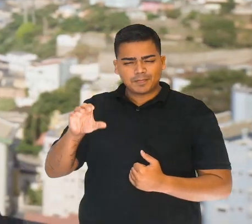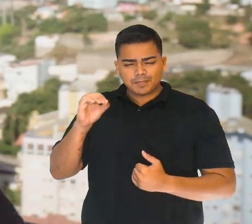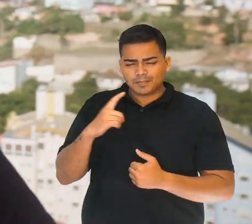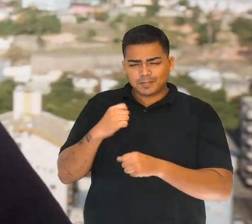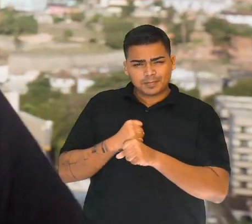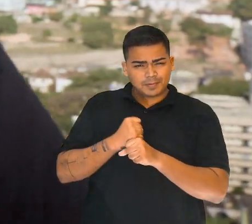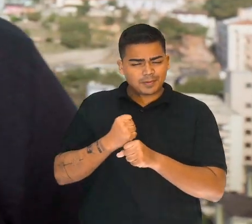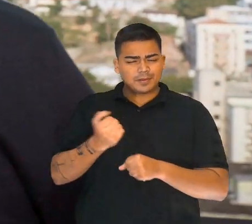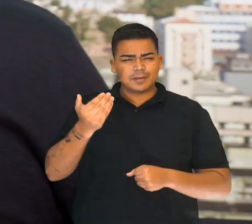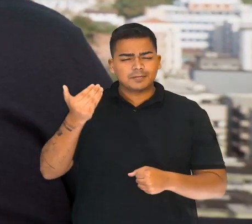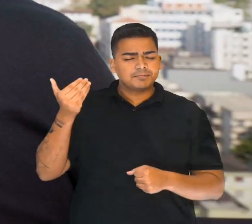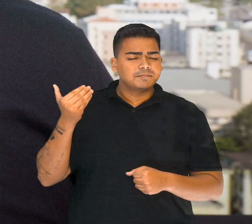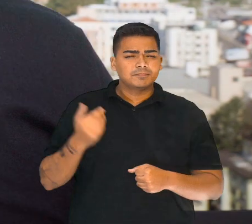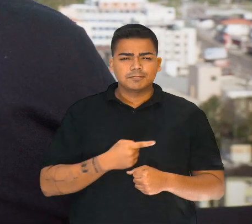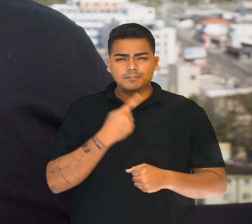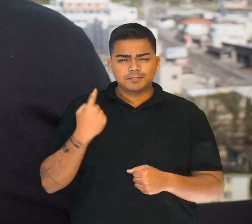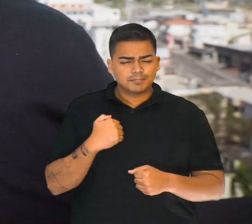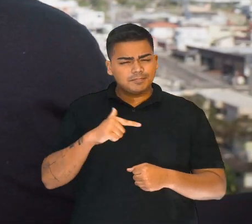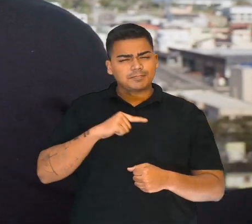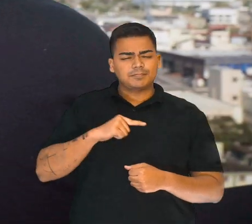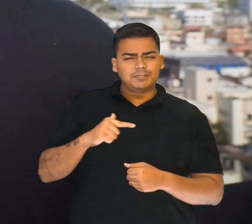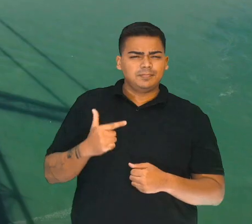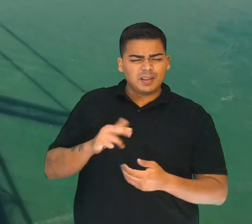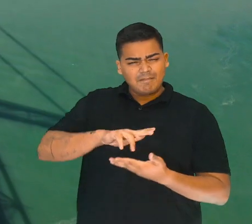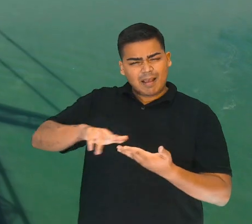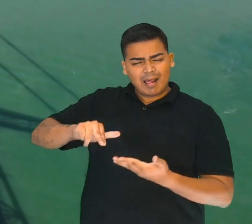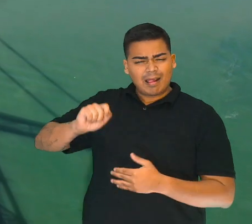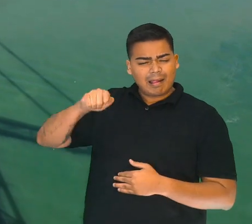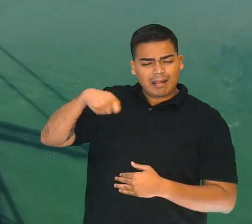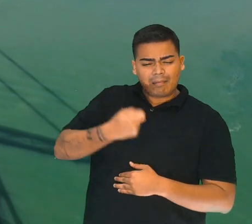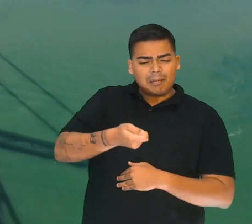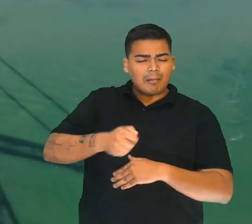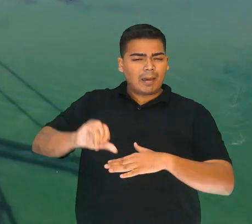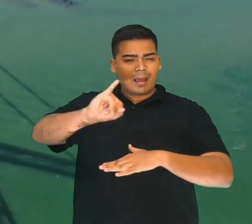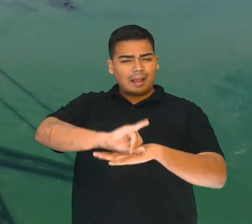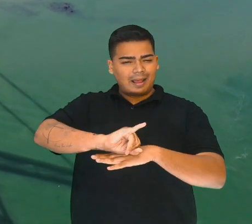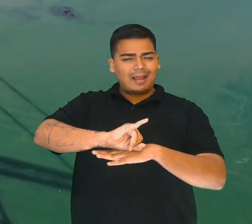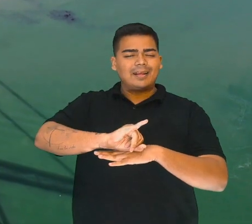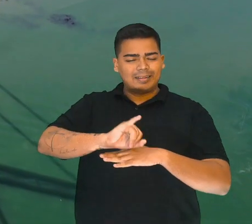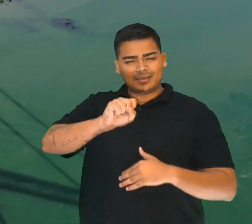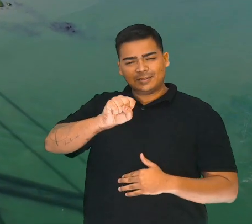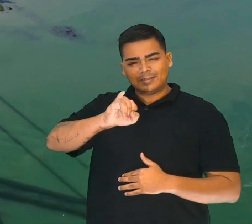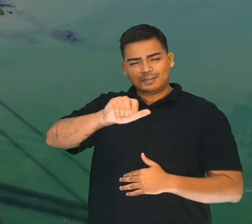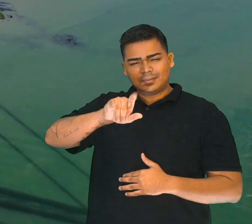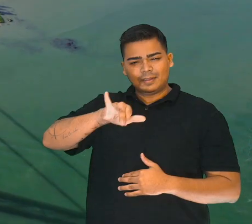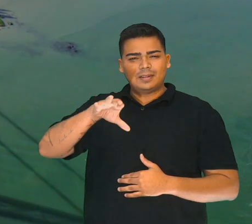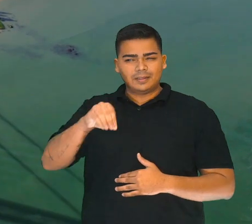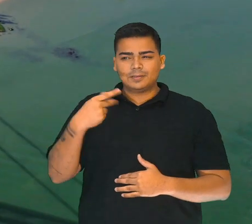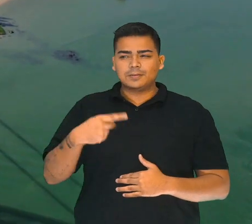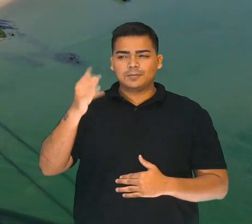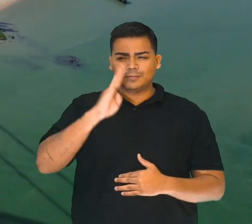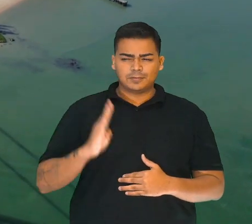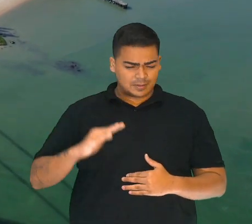principalmente nesses últimos anos, a gente foi pautado em diversos momentos como a Ilha do Silício no Brasil. Hoje Florianópolis tem o